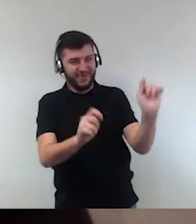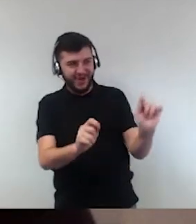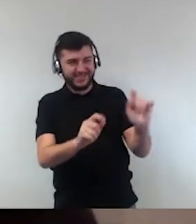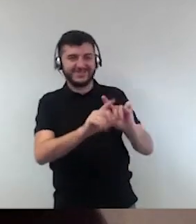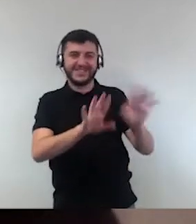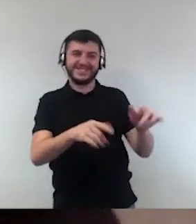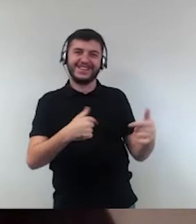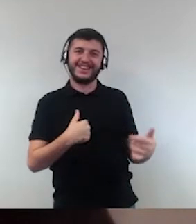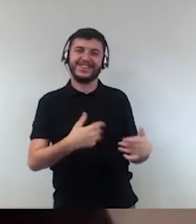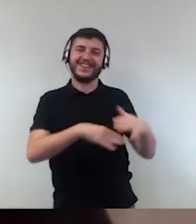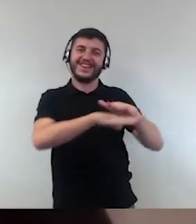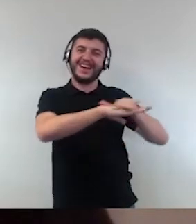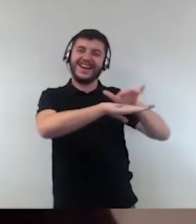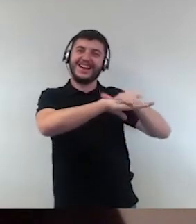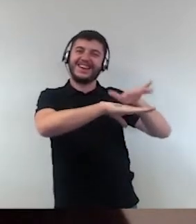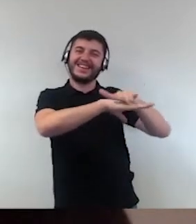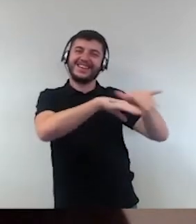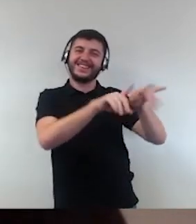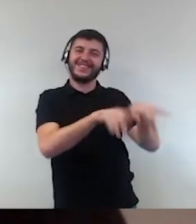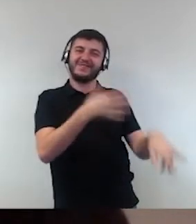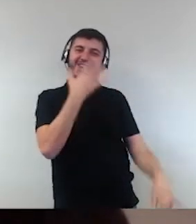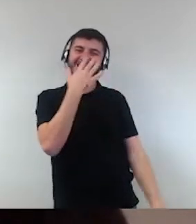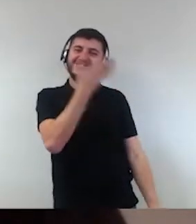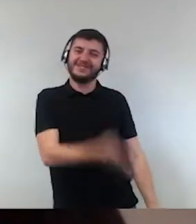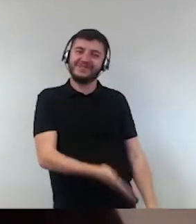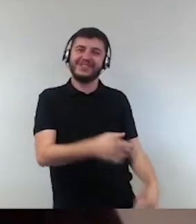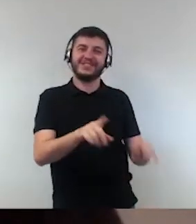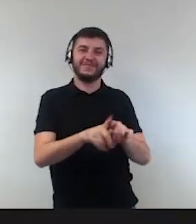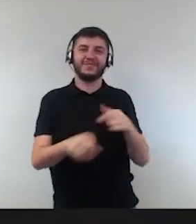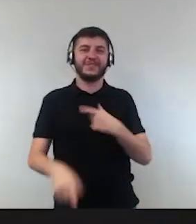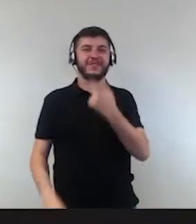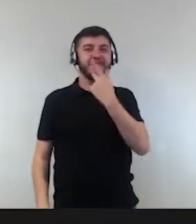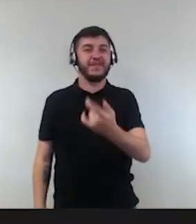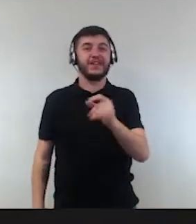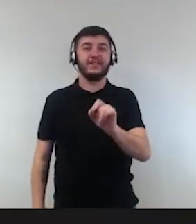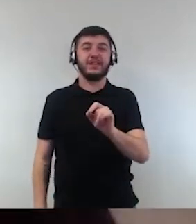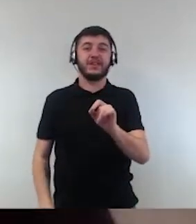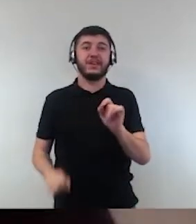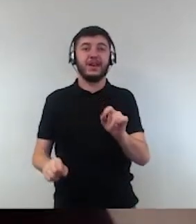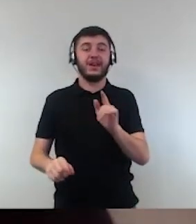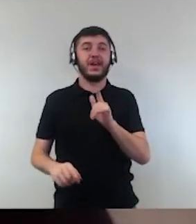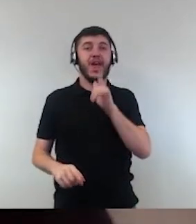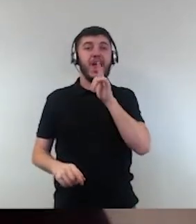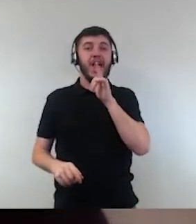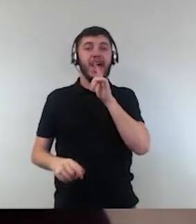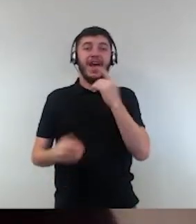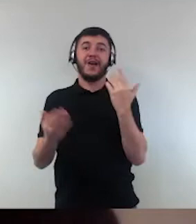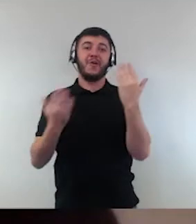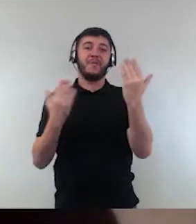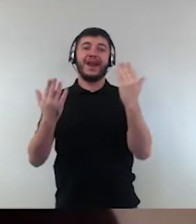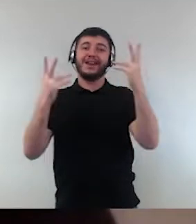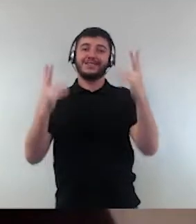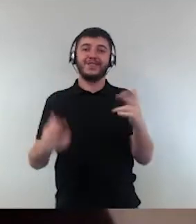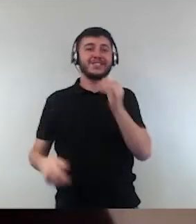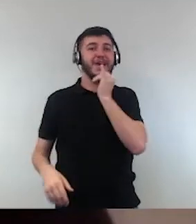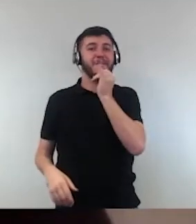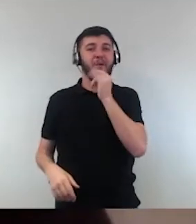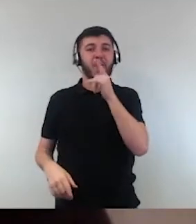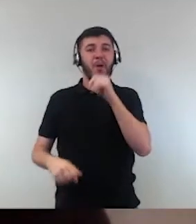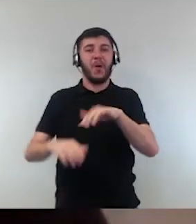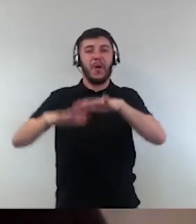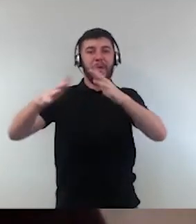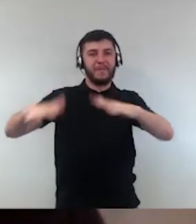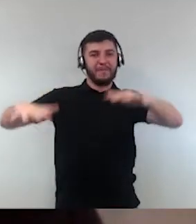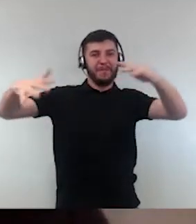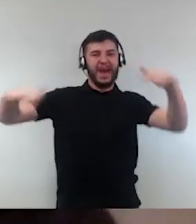admiração imensa. E digo a vocês que mares tranquilos não fazem bons marinheiros, né? Então, esse é o nosso